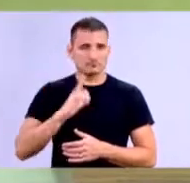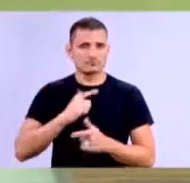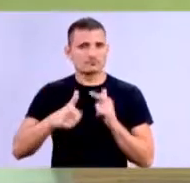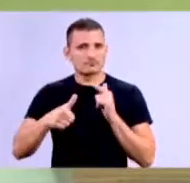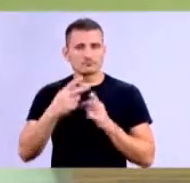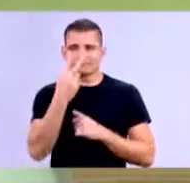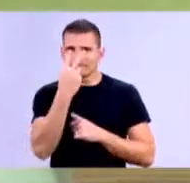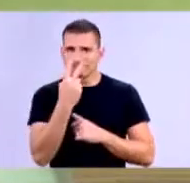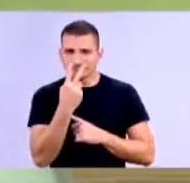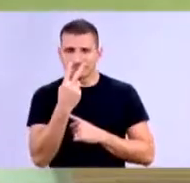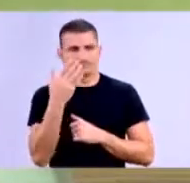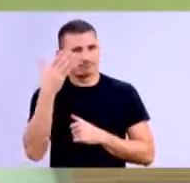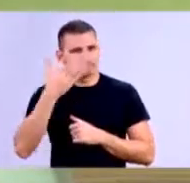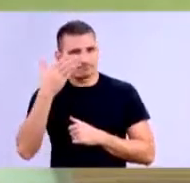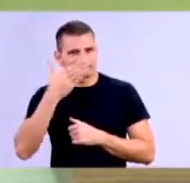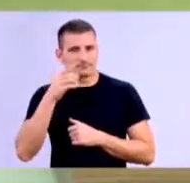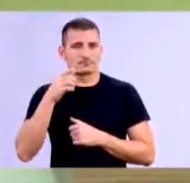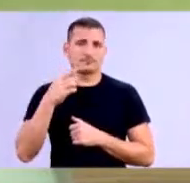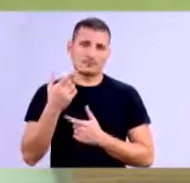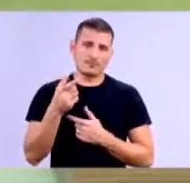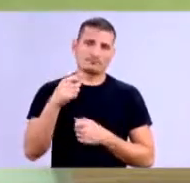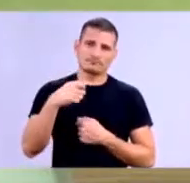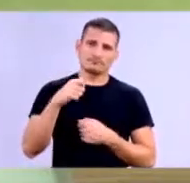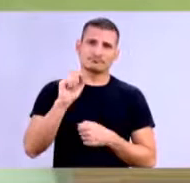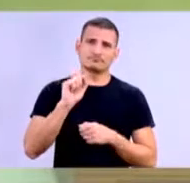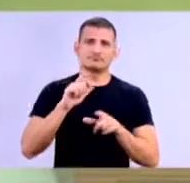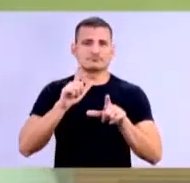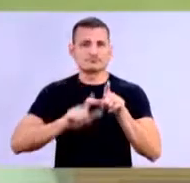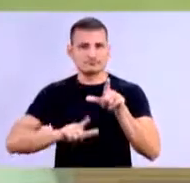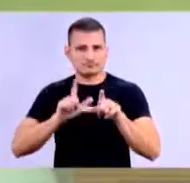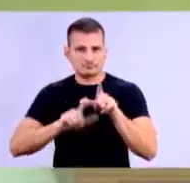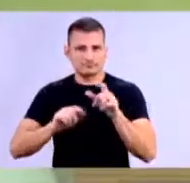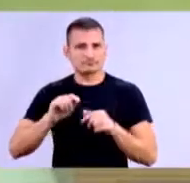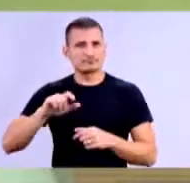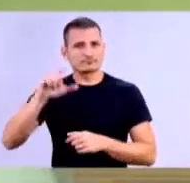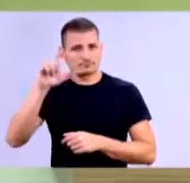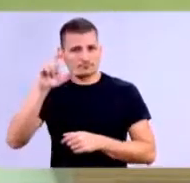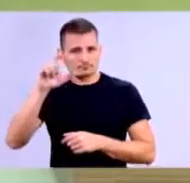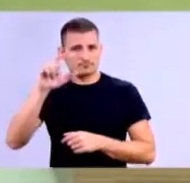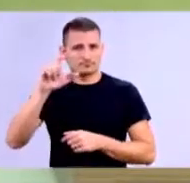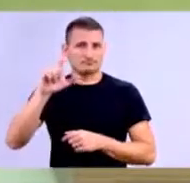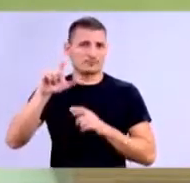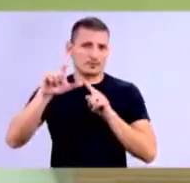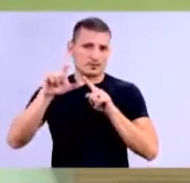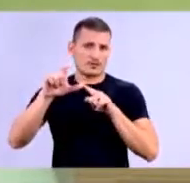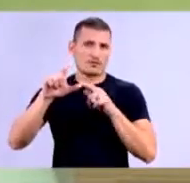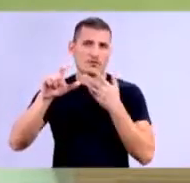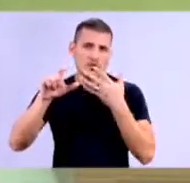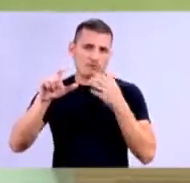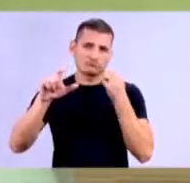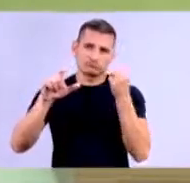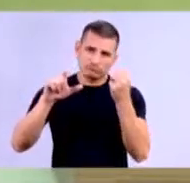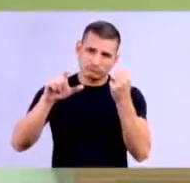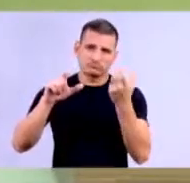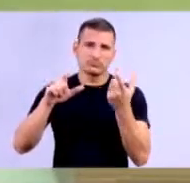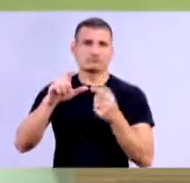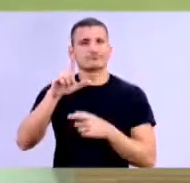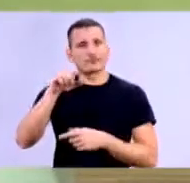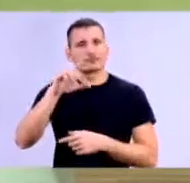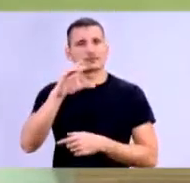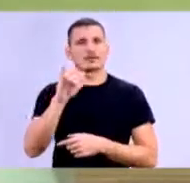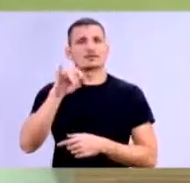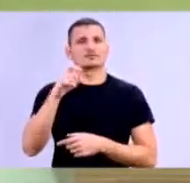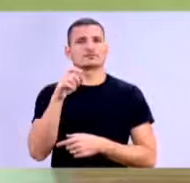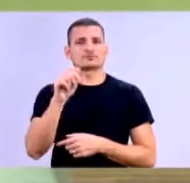visão. Então, elas precisam de uma letra maior e que seja mais legível. Então, vai tudo em caixa alta, porque há